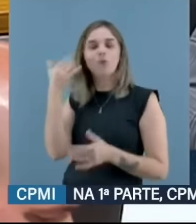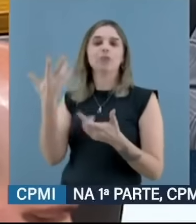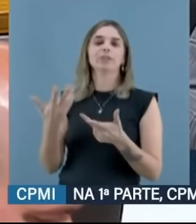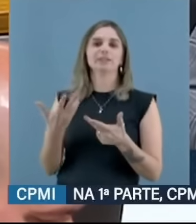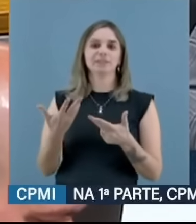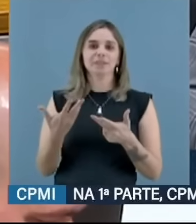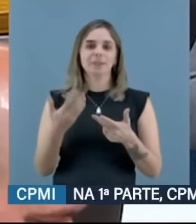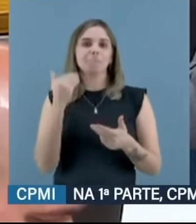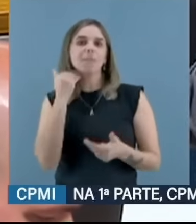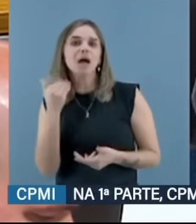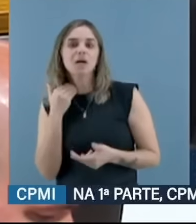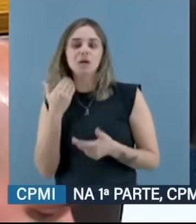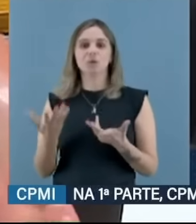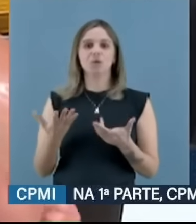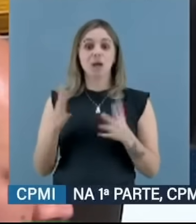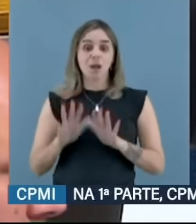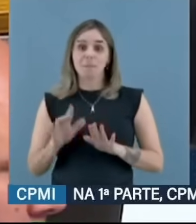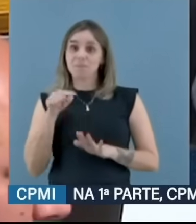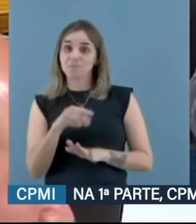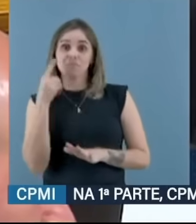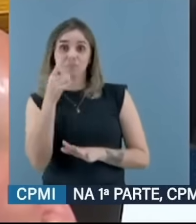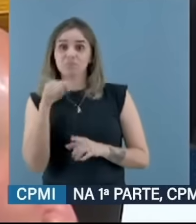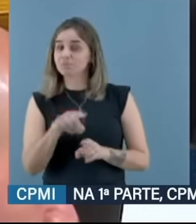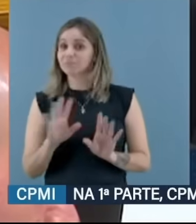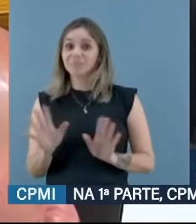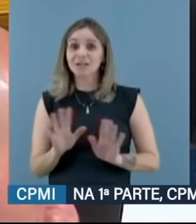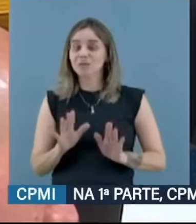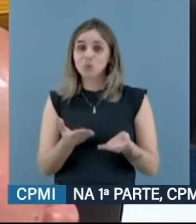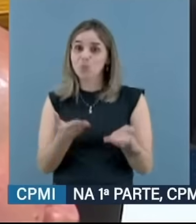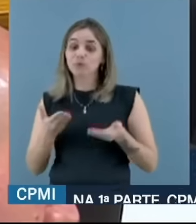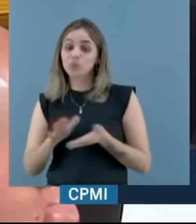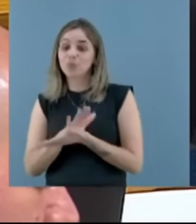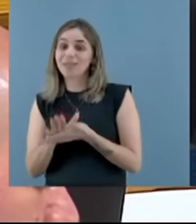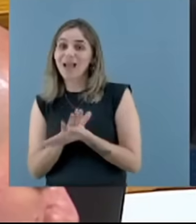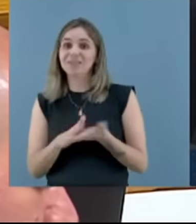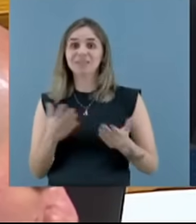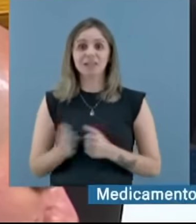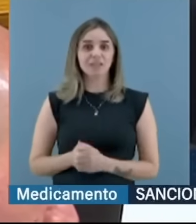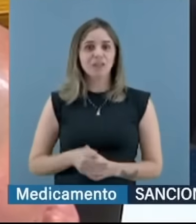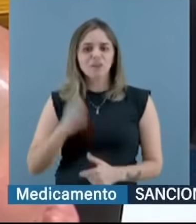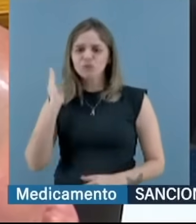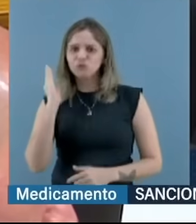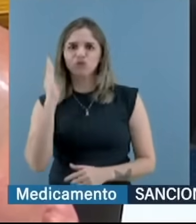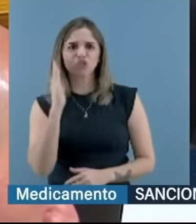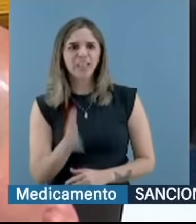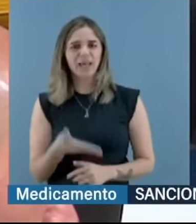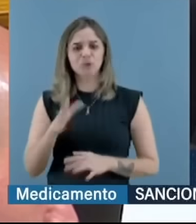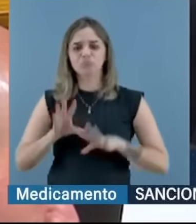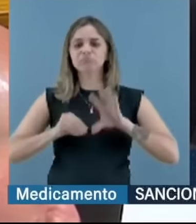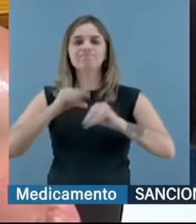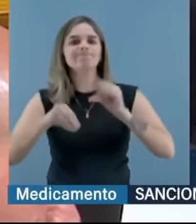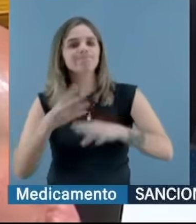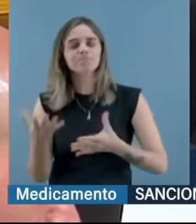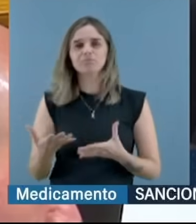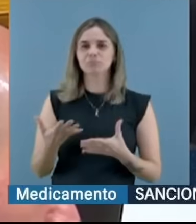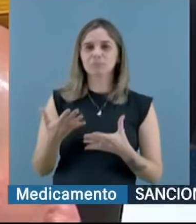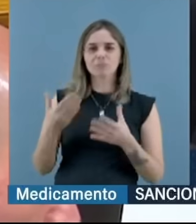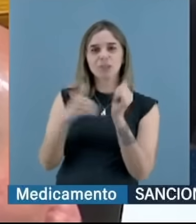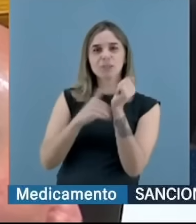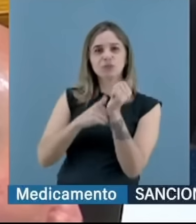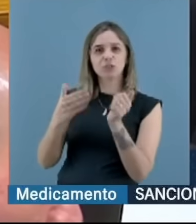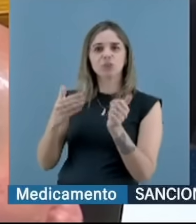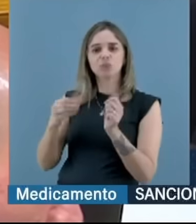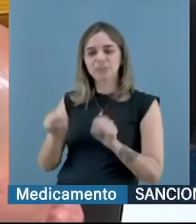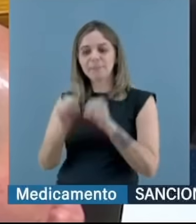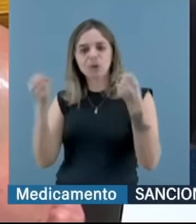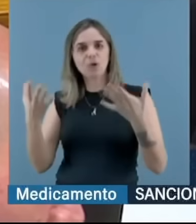popular, não. Nem sequer havia um convite para ela sentar aí. Houve direto uma quebra de telefônica, a quebra